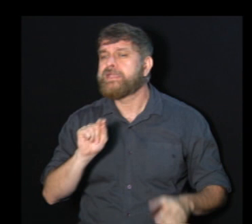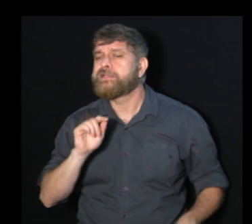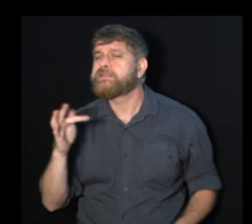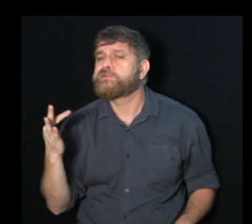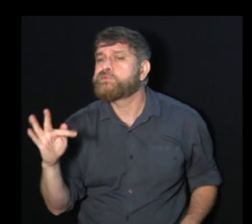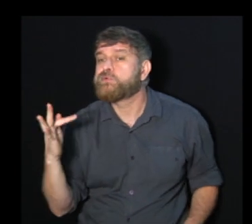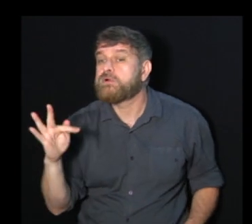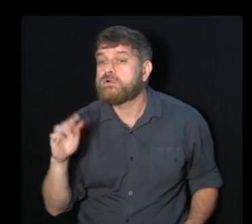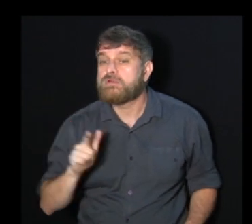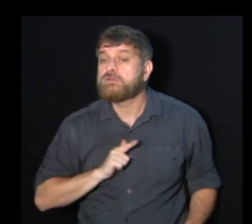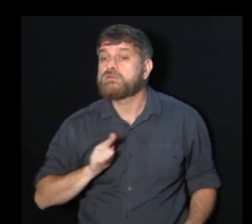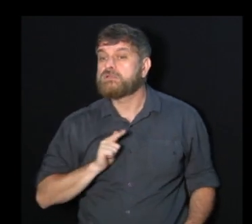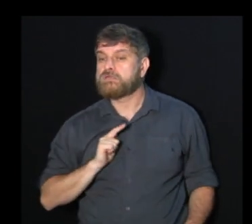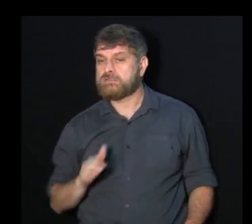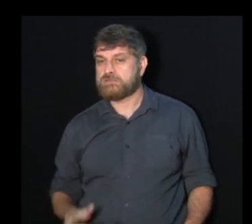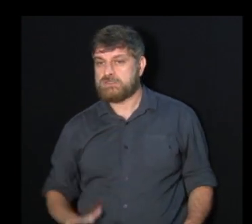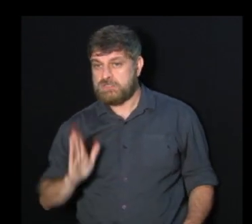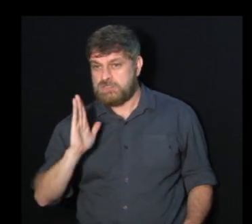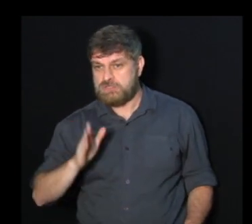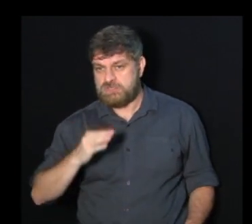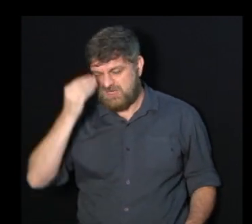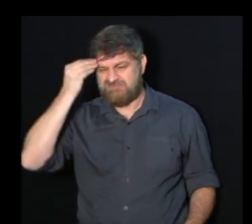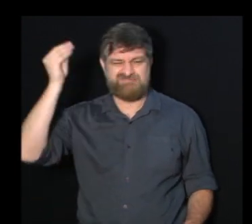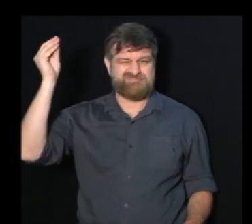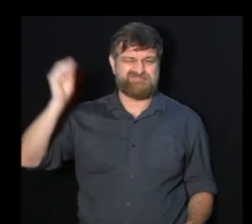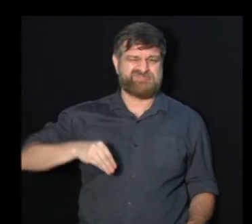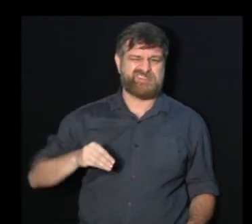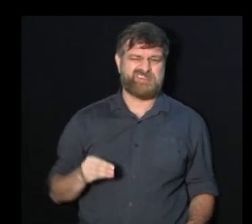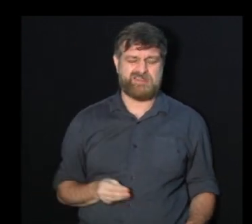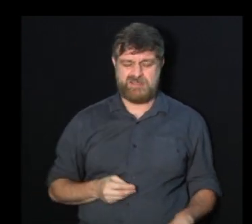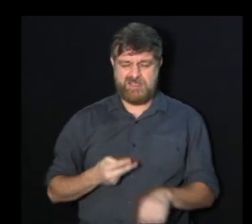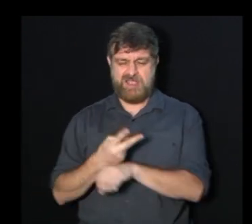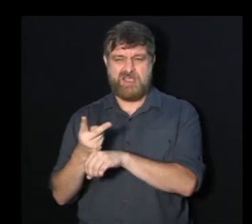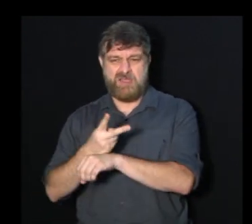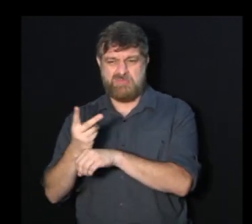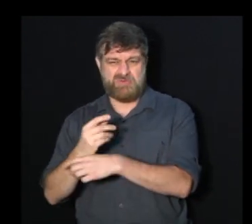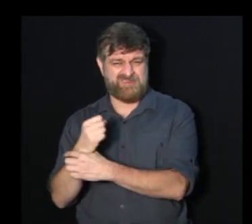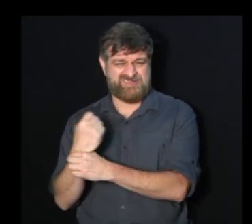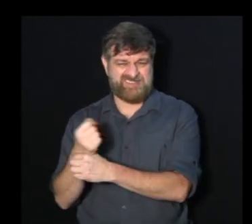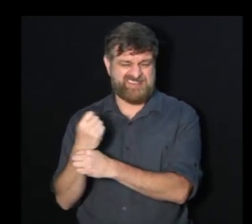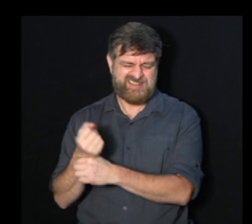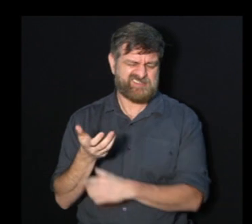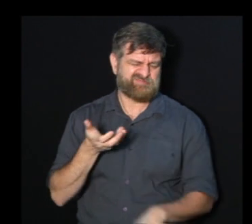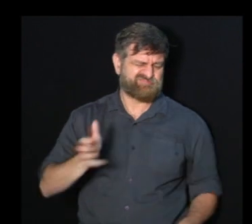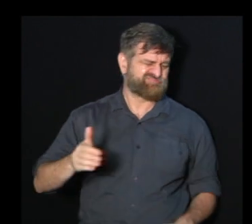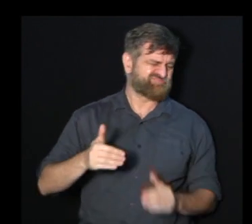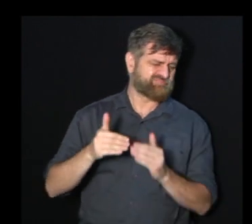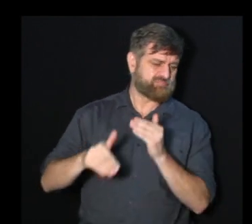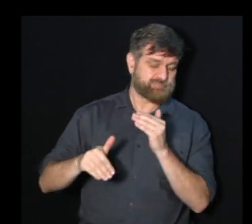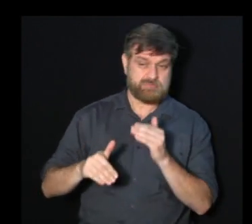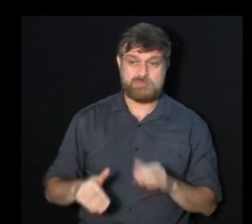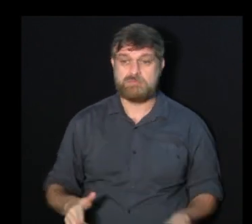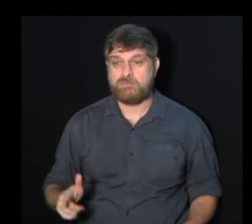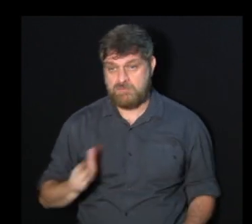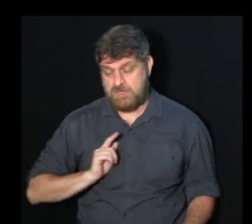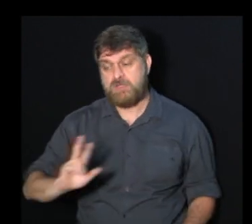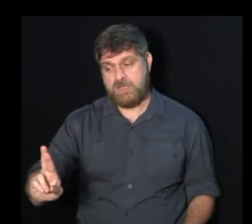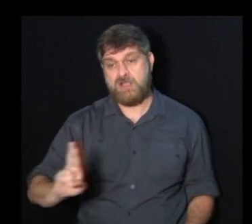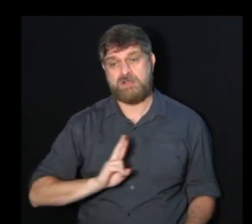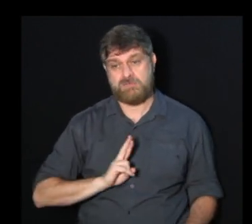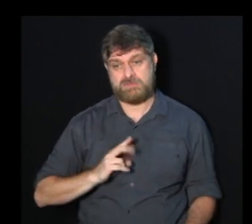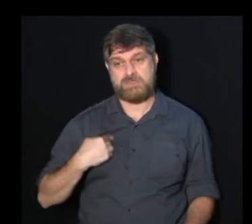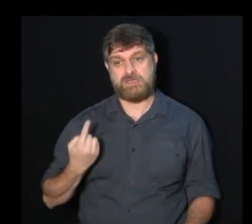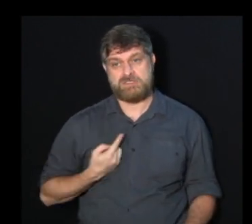ou quem tem algo e já desistiu de ser tratado, né, já desistiu de ser tratado, então a gente está